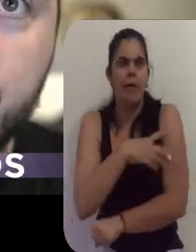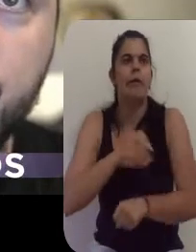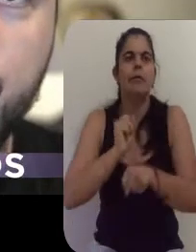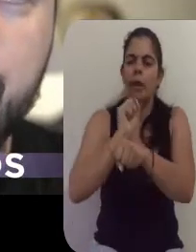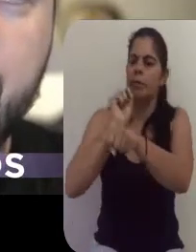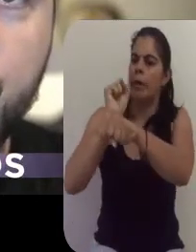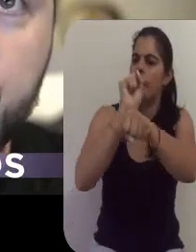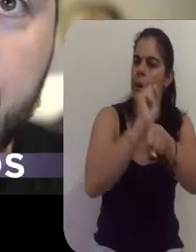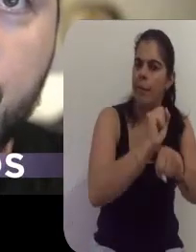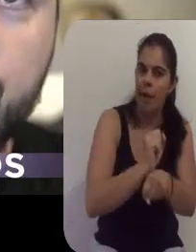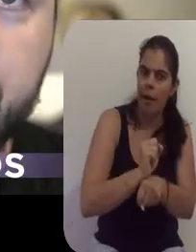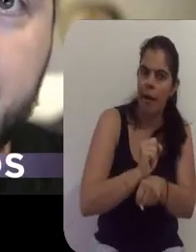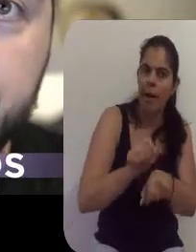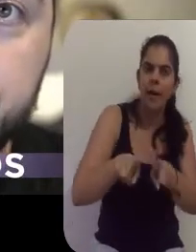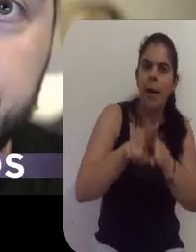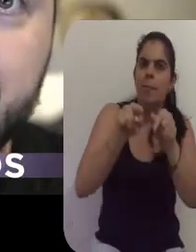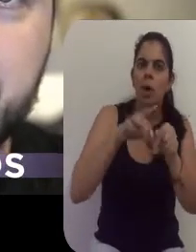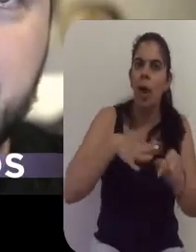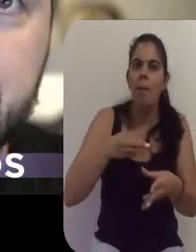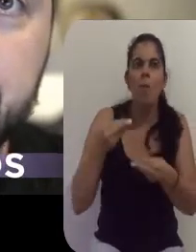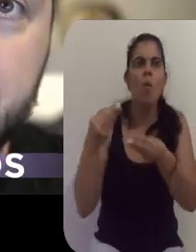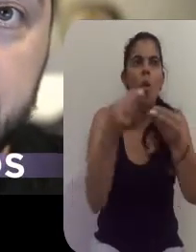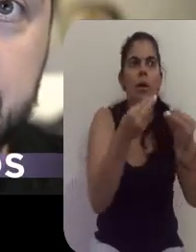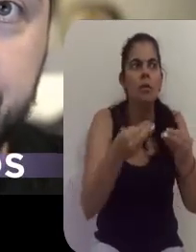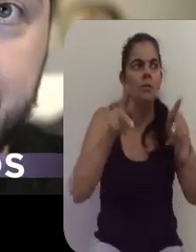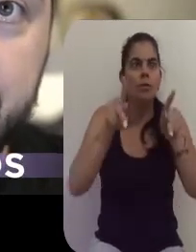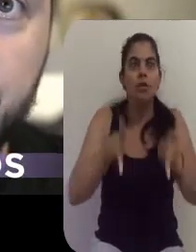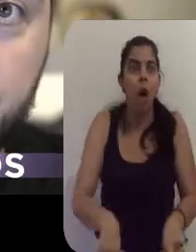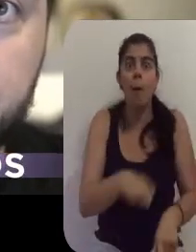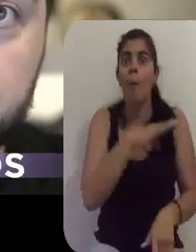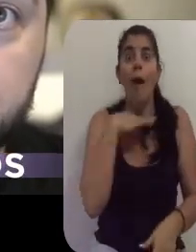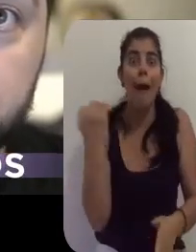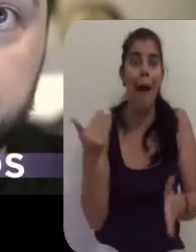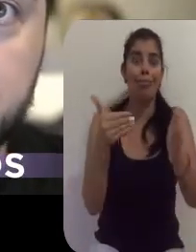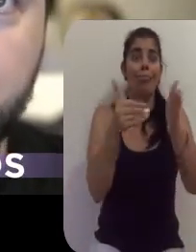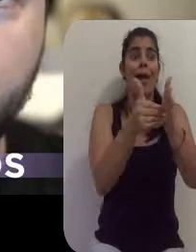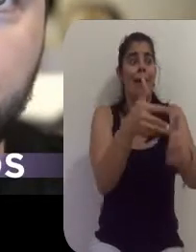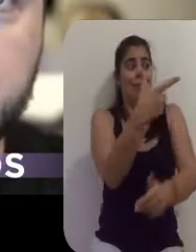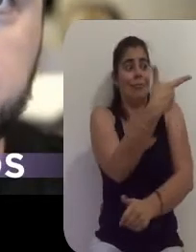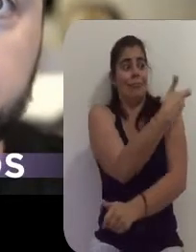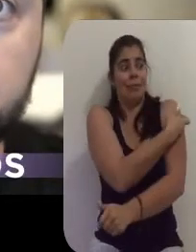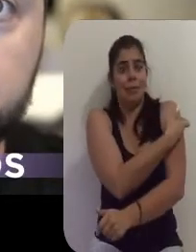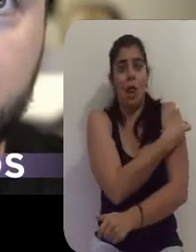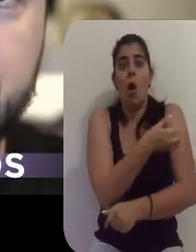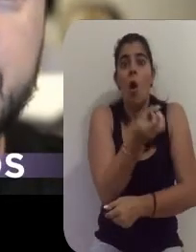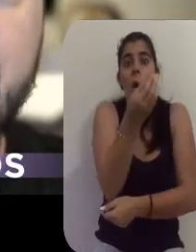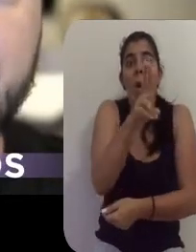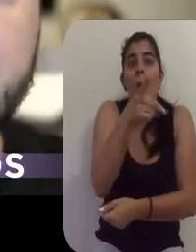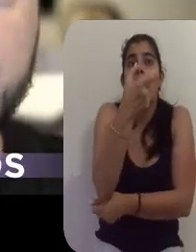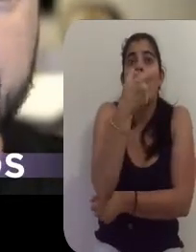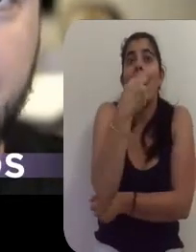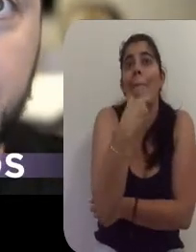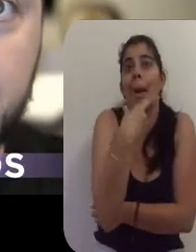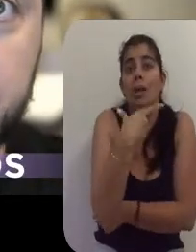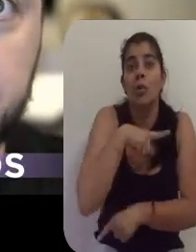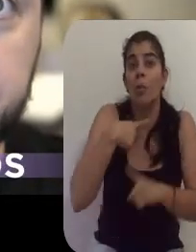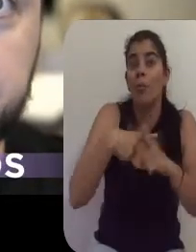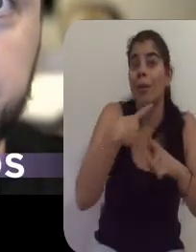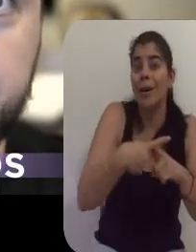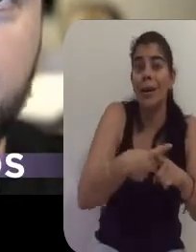conte com uma cura, com um remédio, porque mesmo se a gente tivesse algum composto hoje que cura as pessoas, o que a gente ainda não